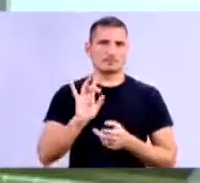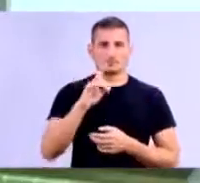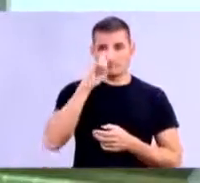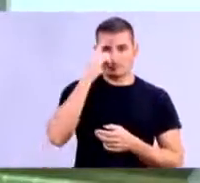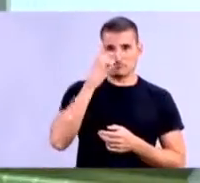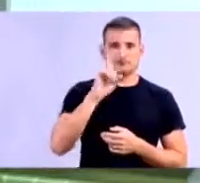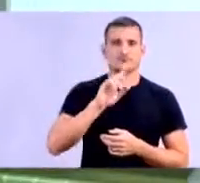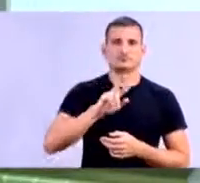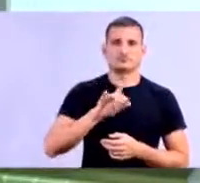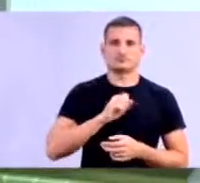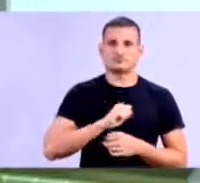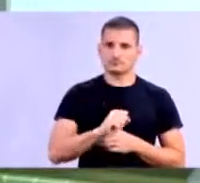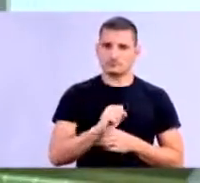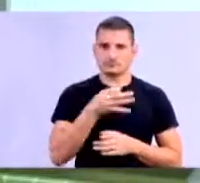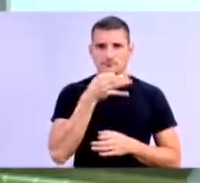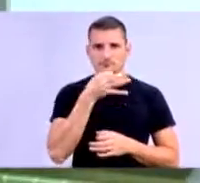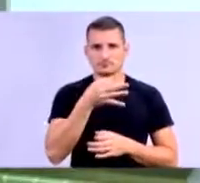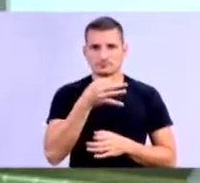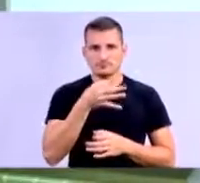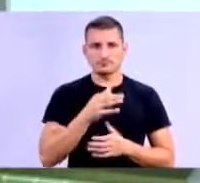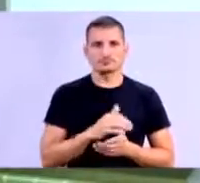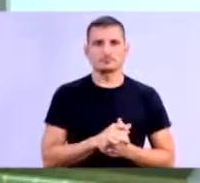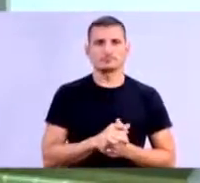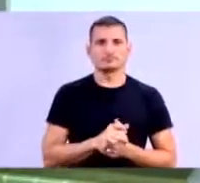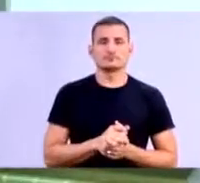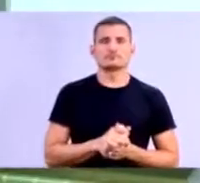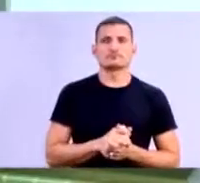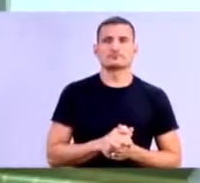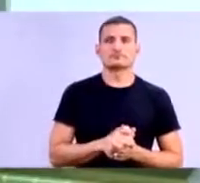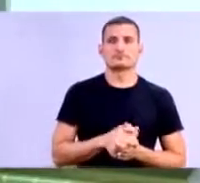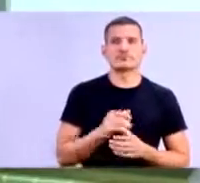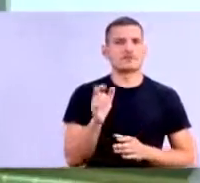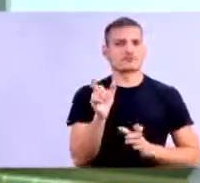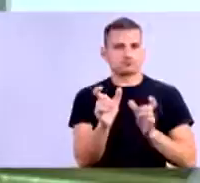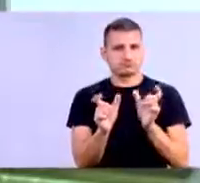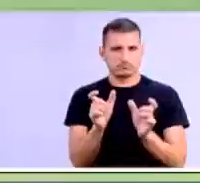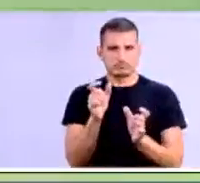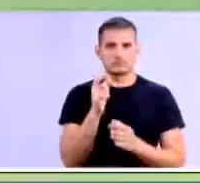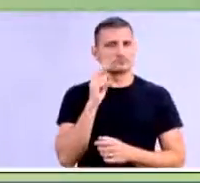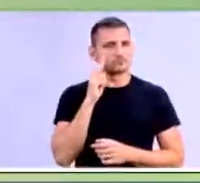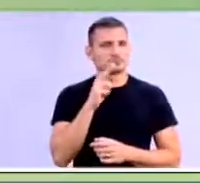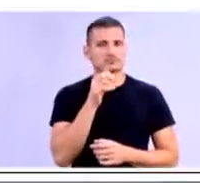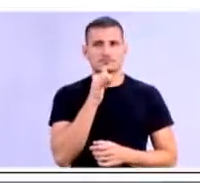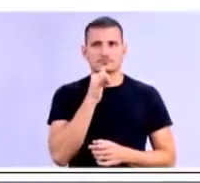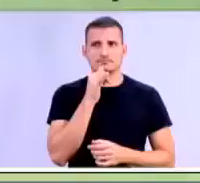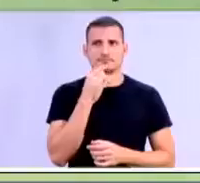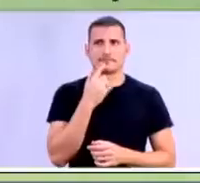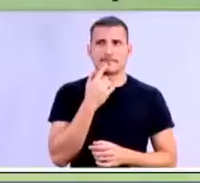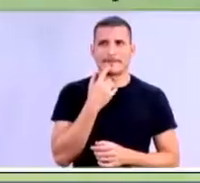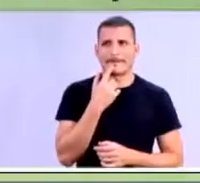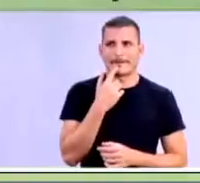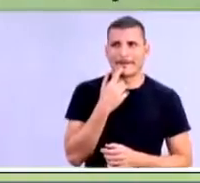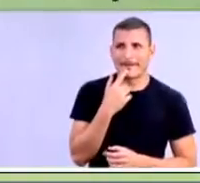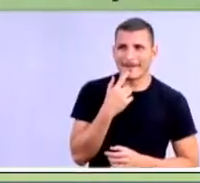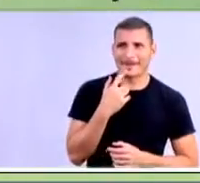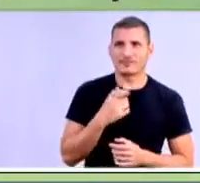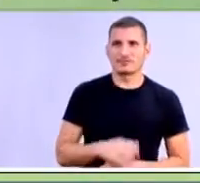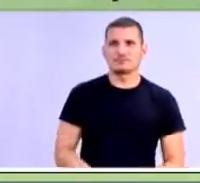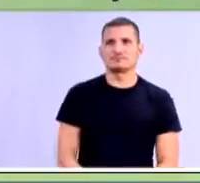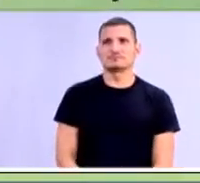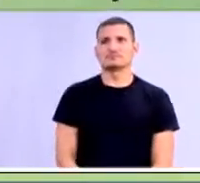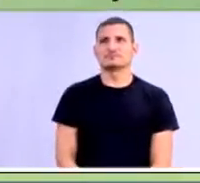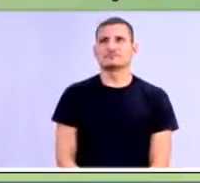vai defender um ponto de vista através de argumentações. Vejamos o exemplo. Olha só.